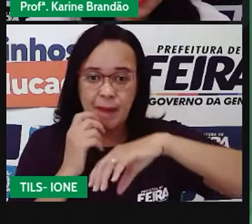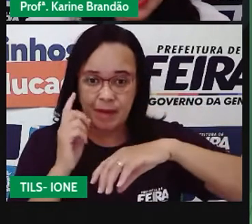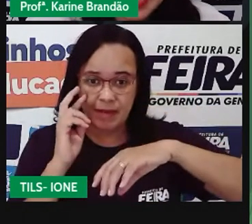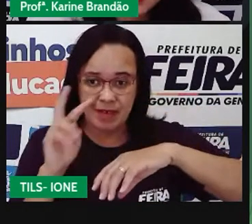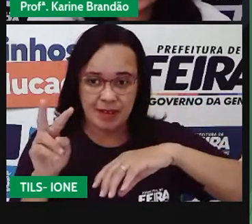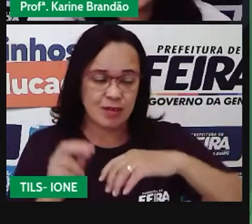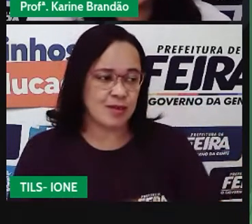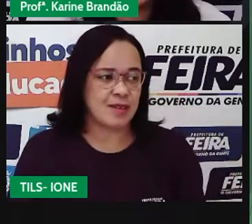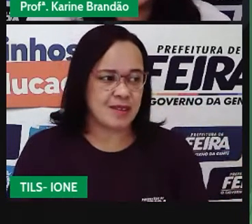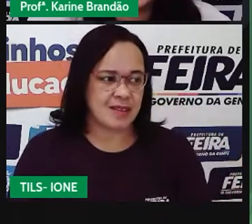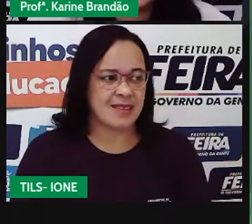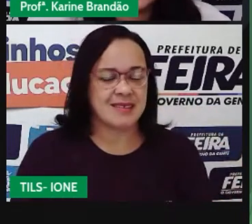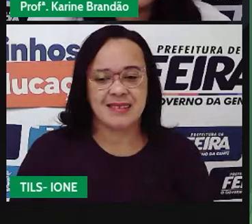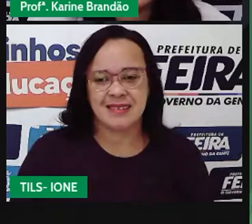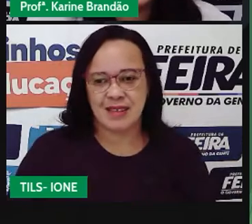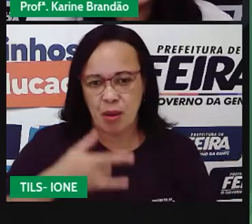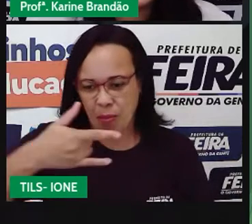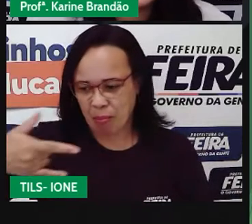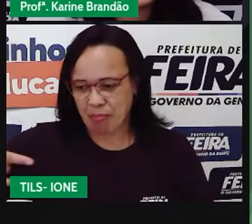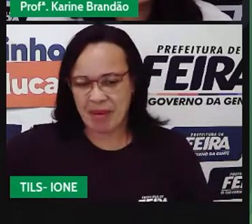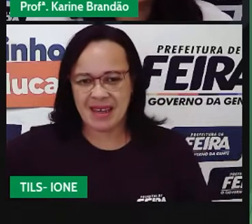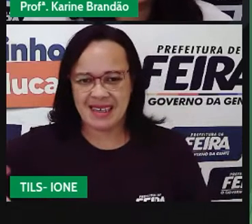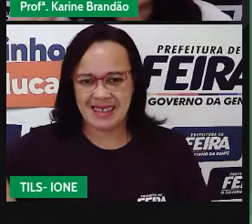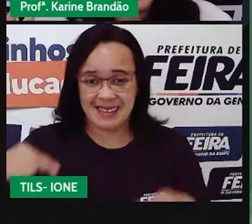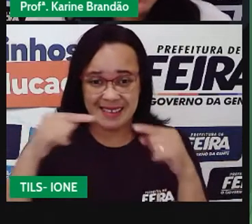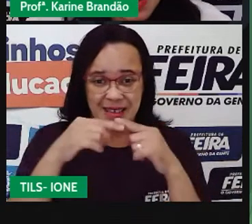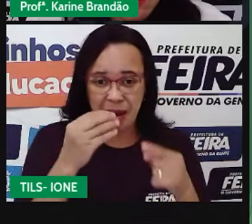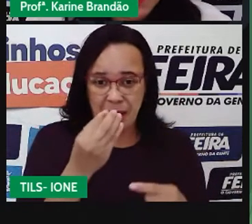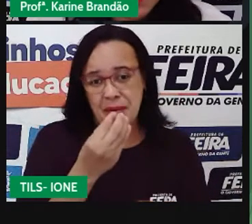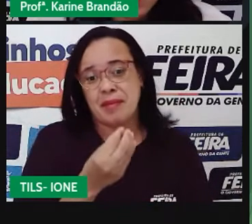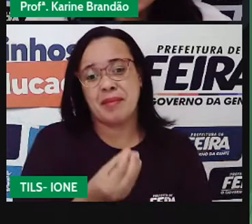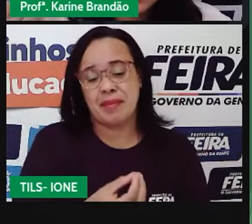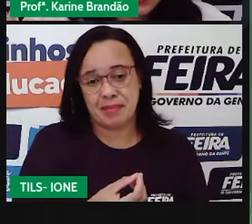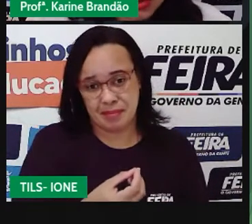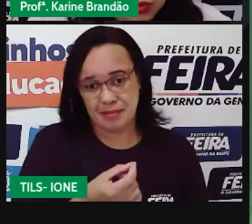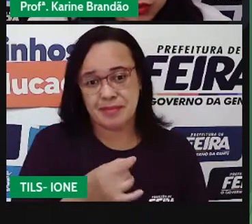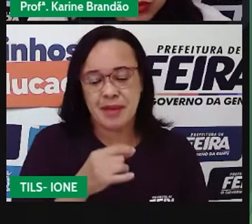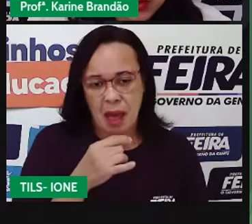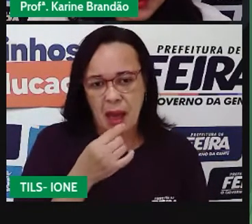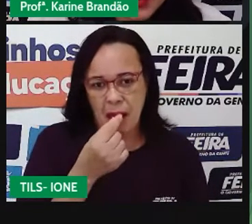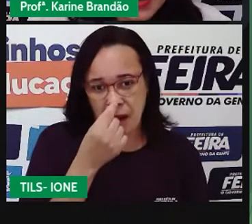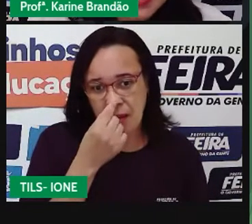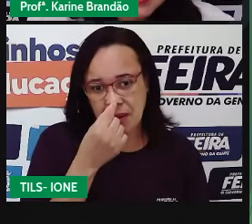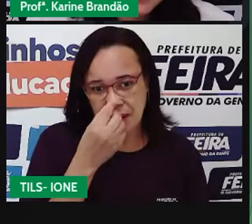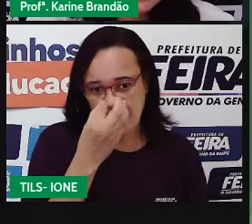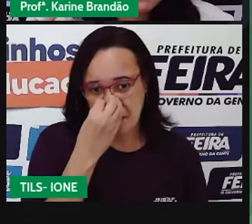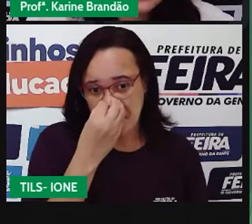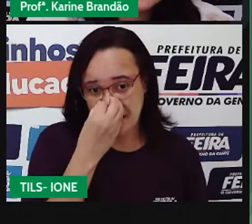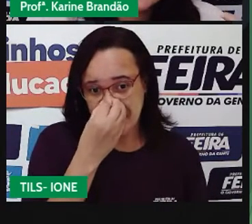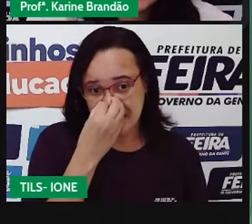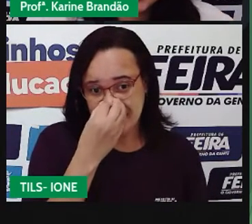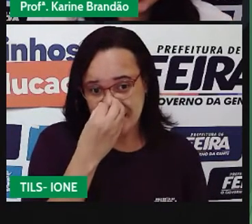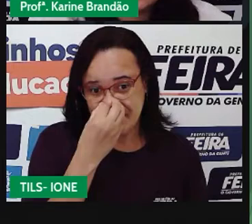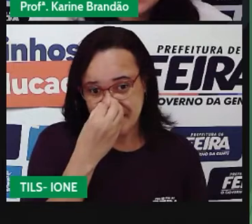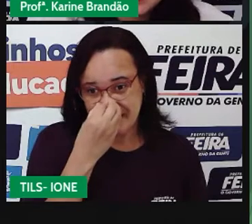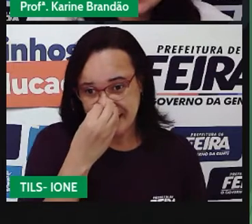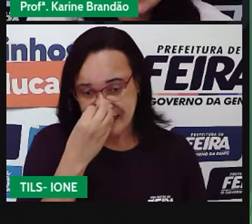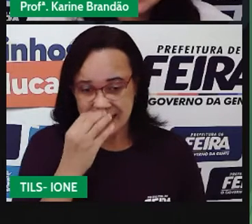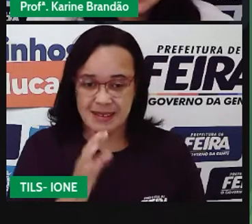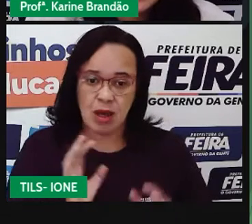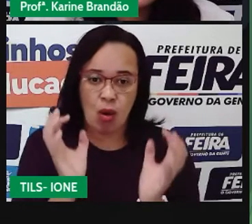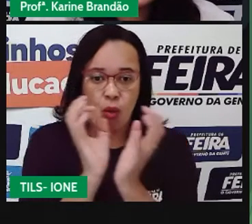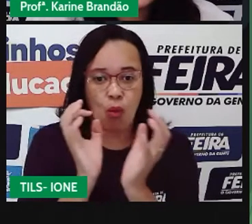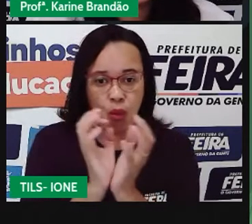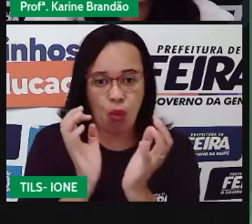esse peixe palhaço, né? Do Procurando Nemo, ele é um animal, de um outro grupo também. São espécies